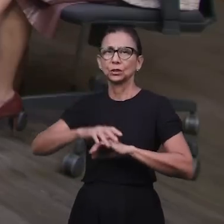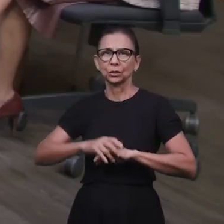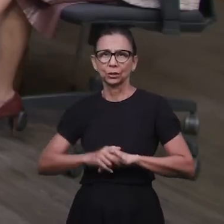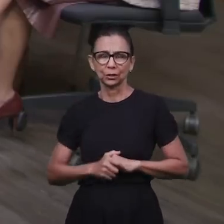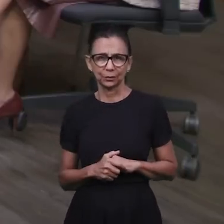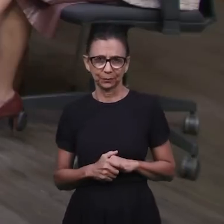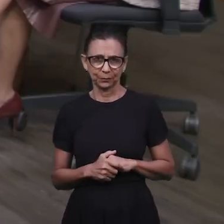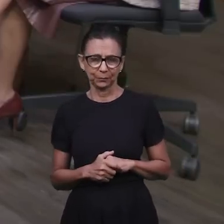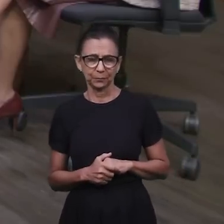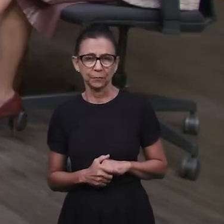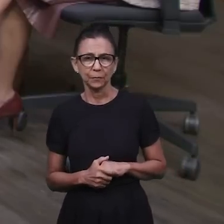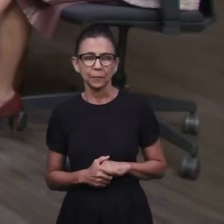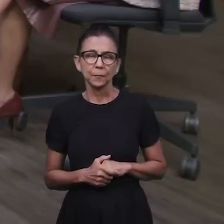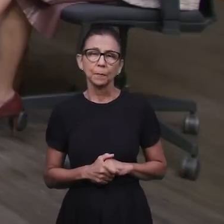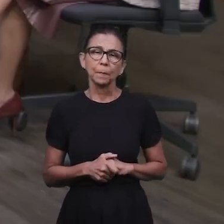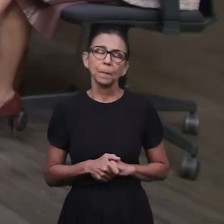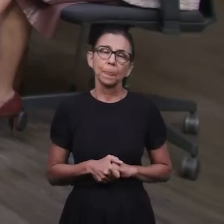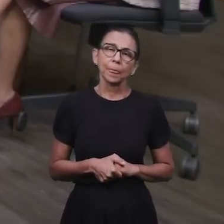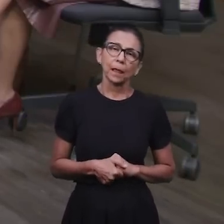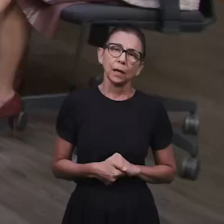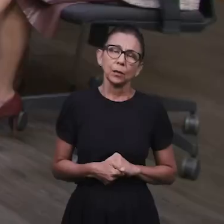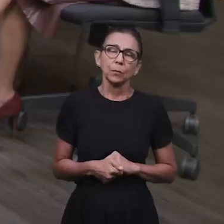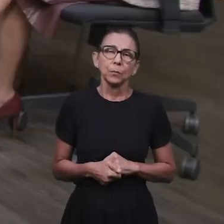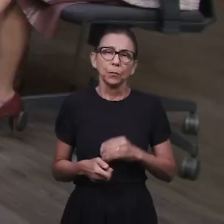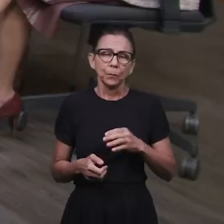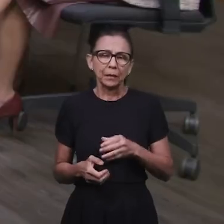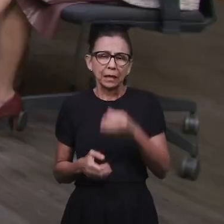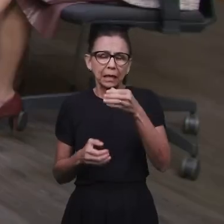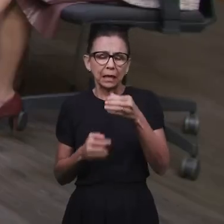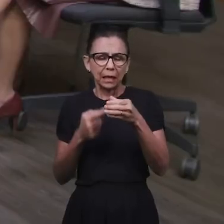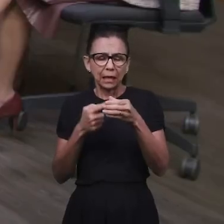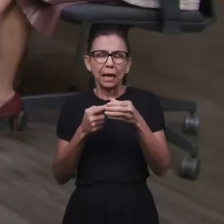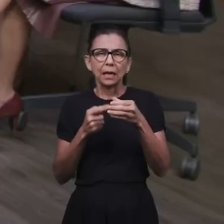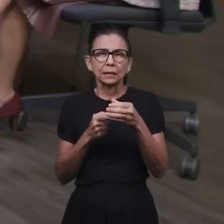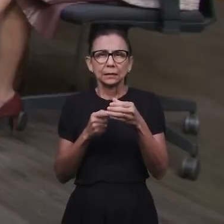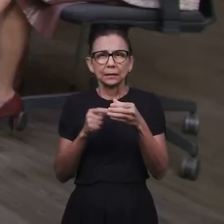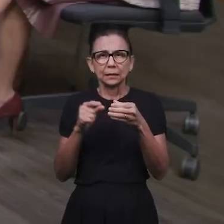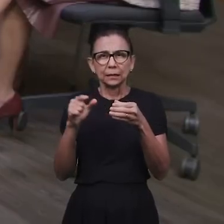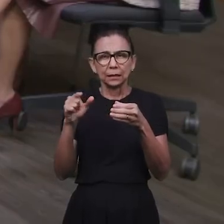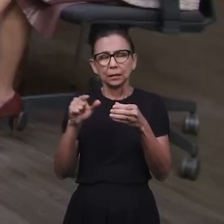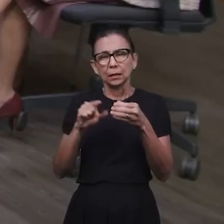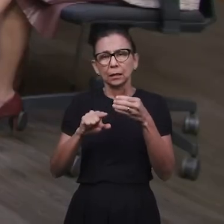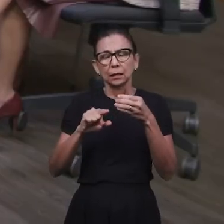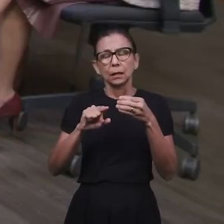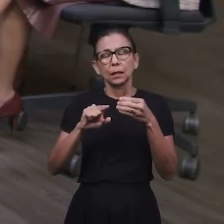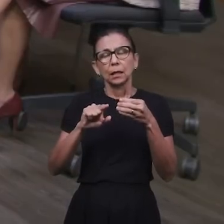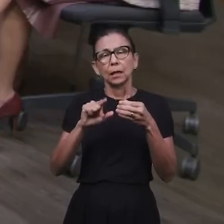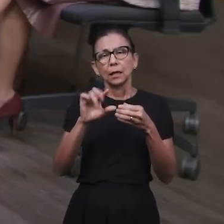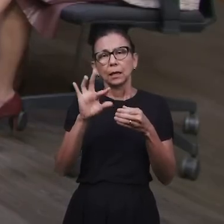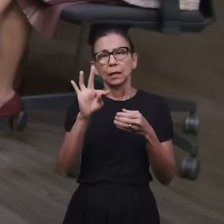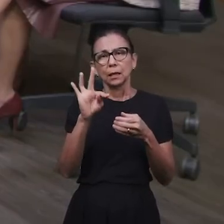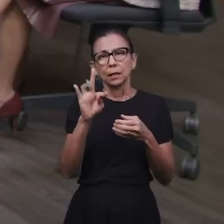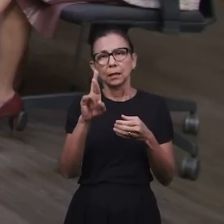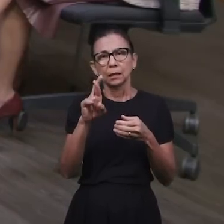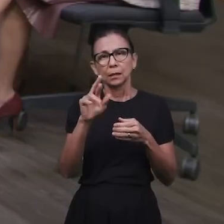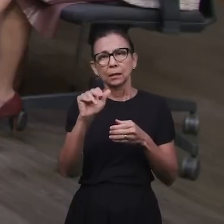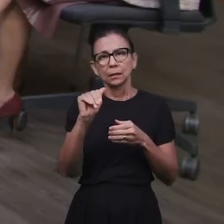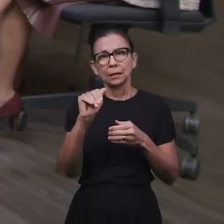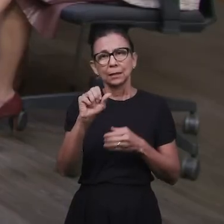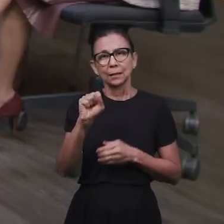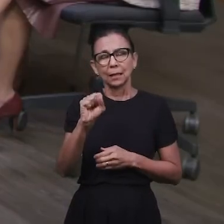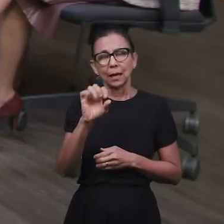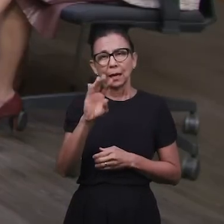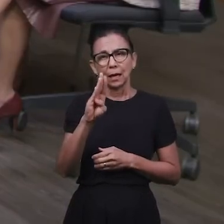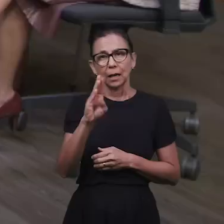transborda. É diferente de transborda. Transbordar é aquilo que entornou. Mas o transbordar, o que